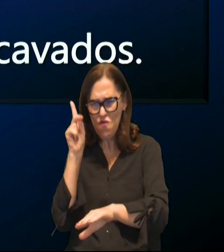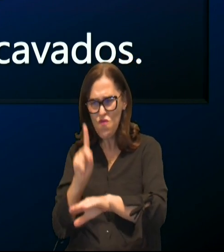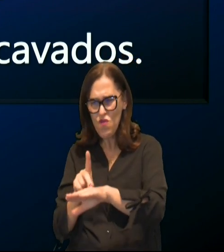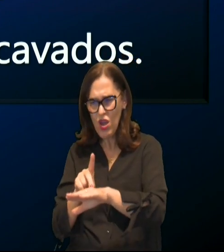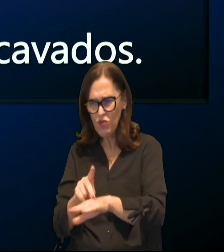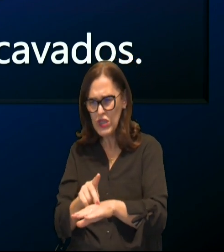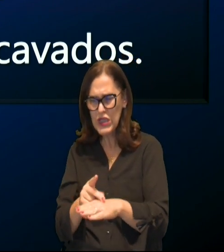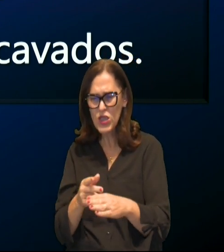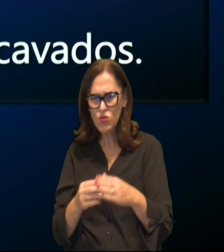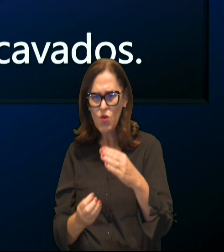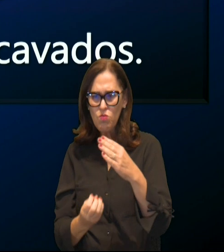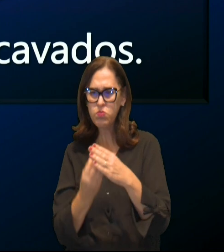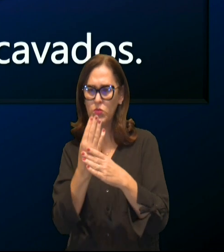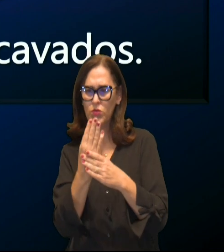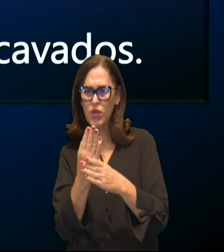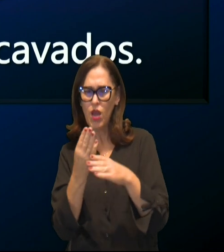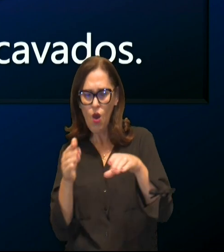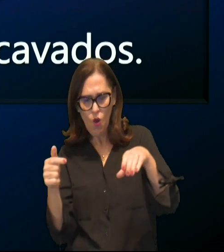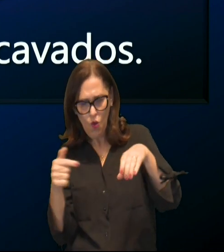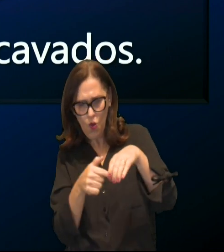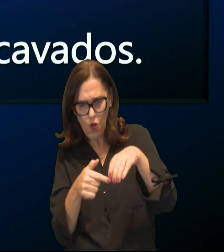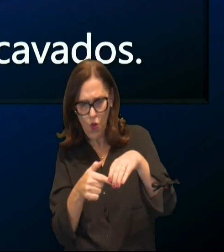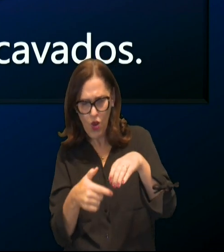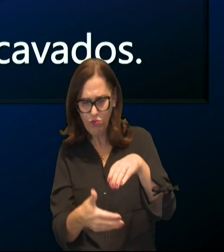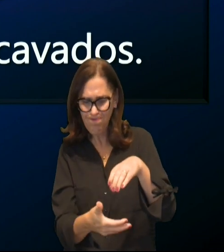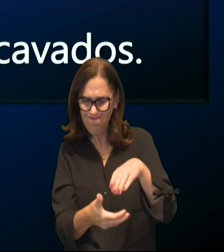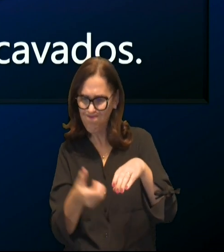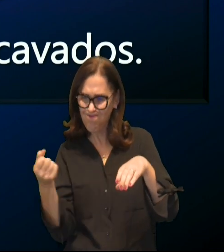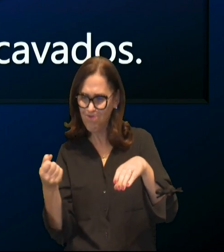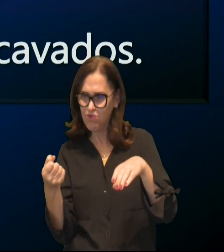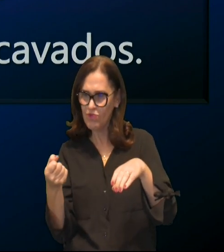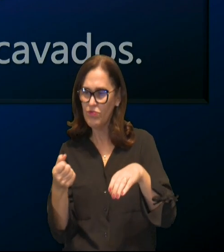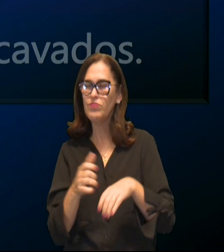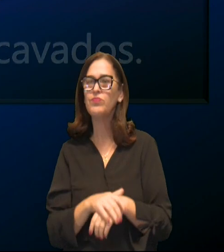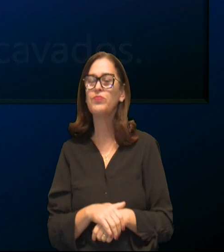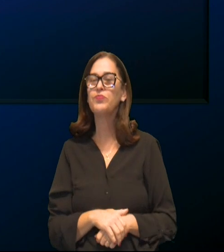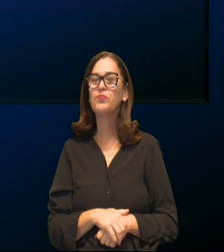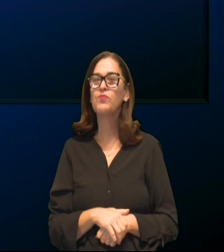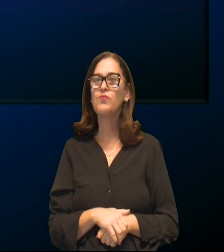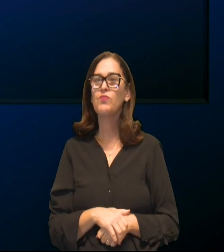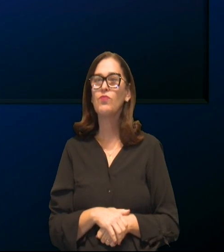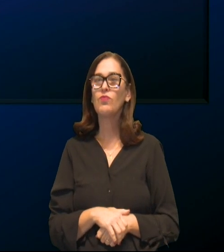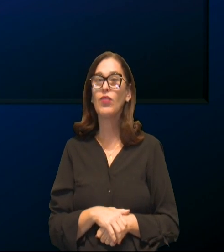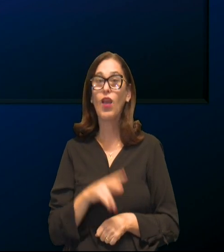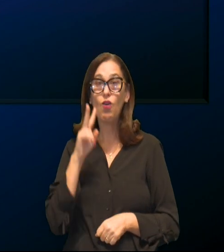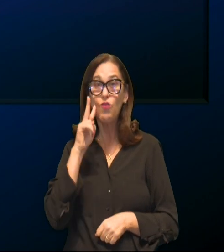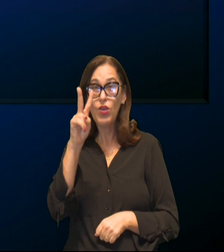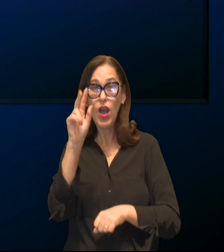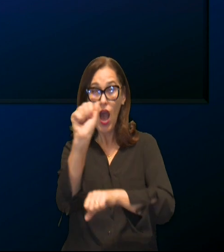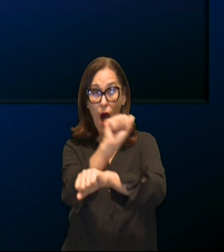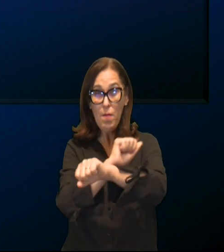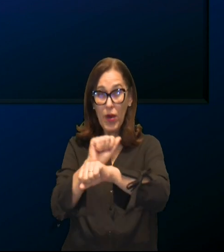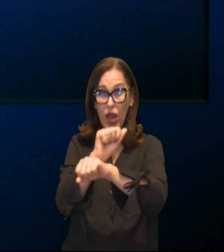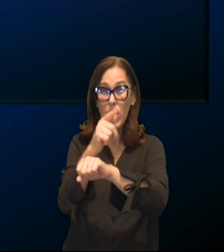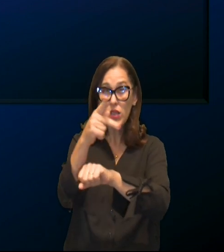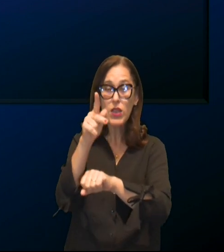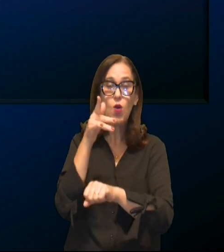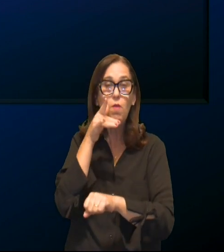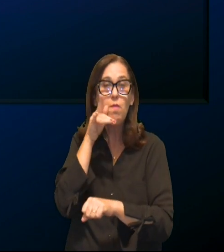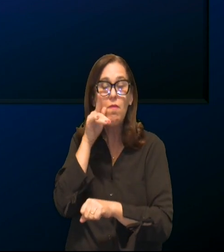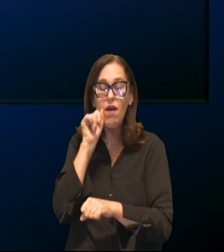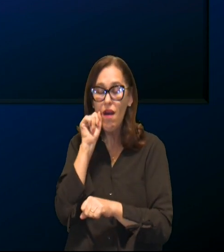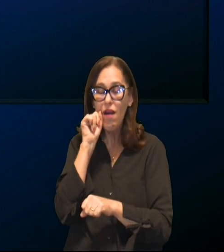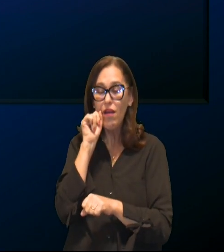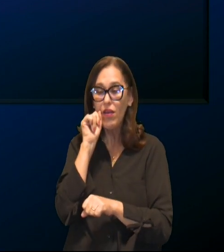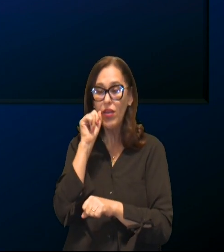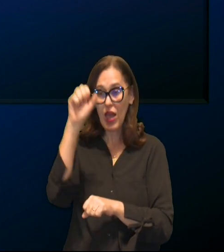fostes cortados e para a caverna do poço de que fostes cavados. Olhai para Abraão, vosso pai, e